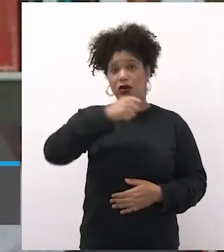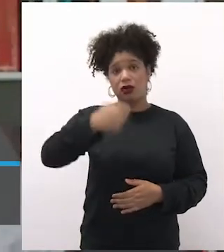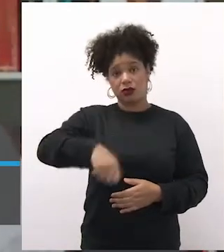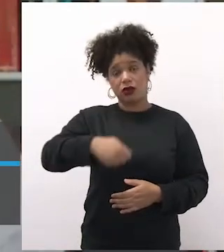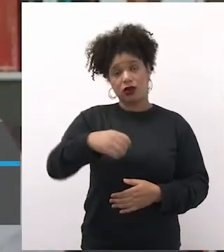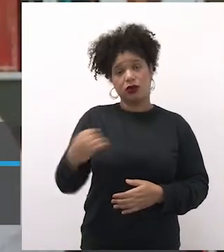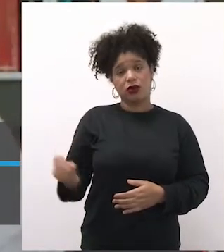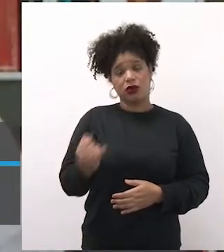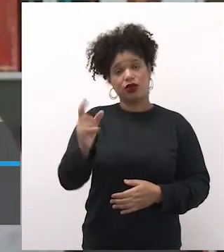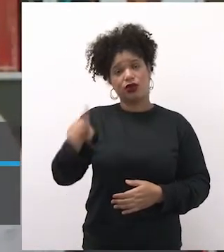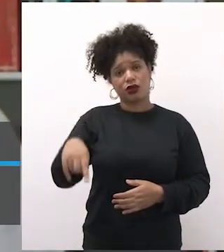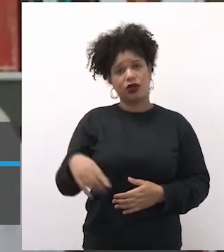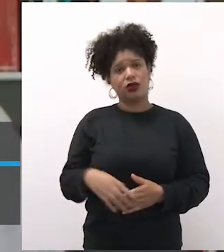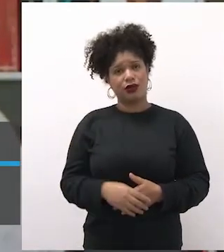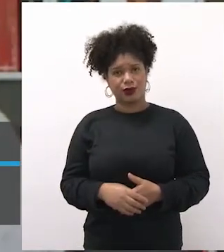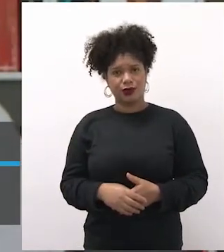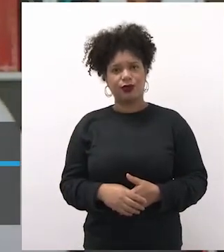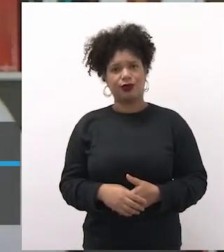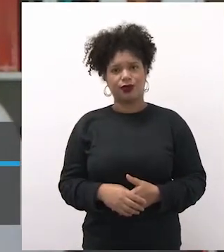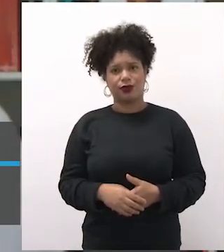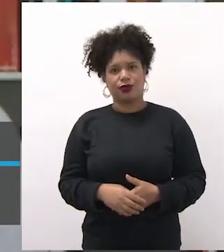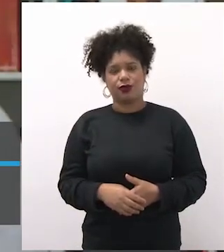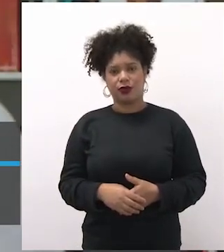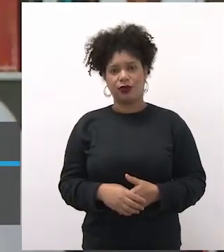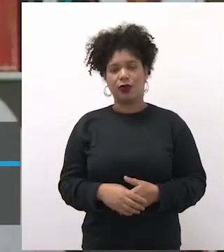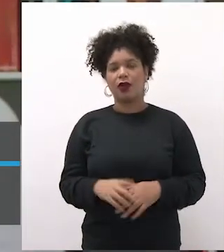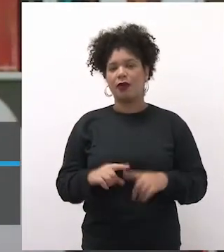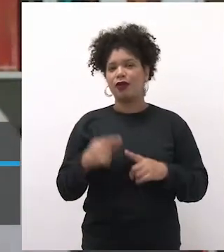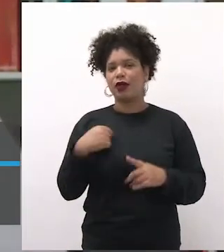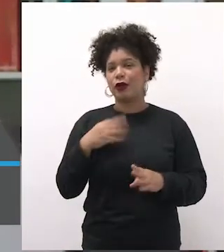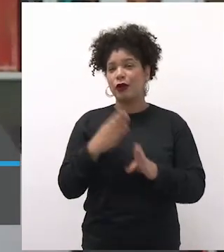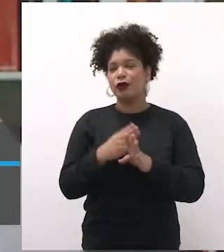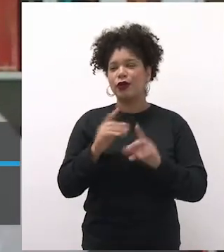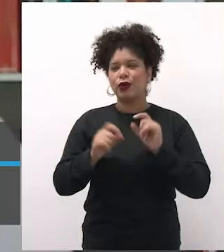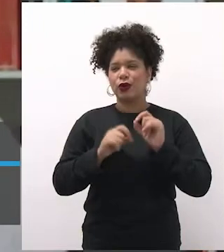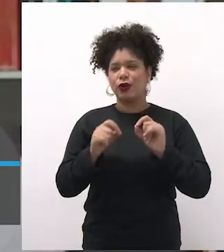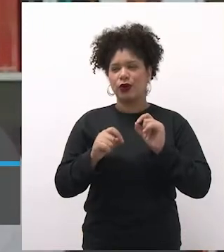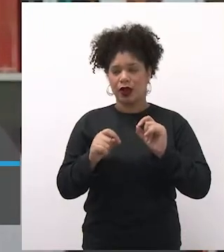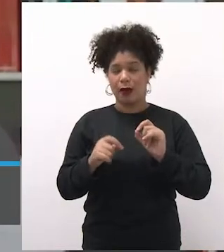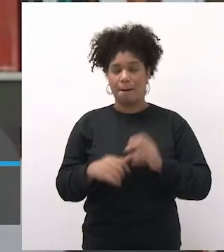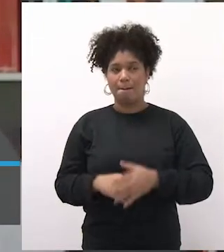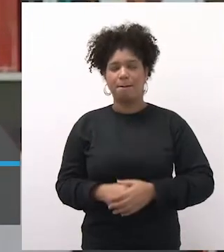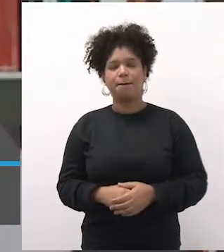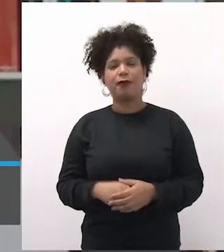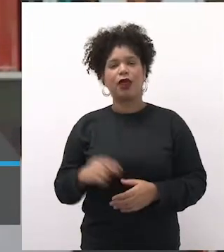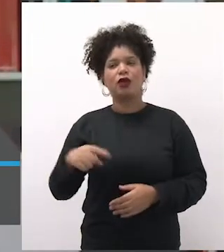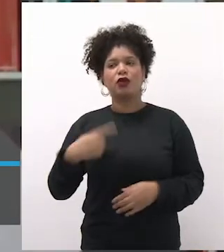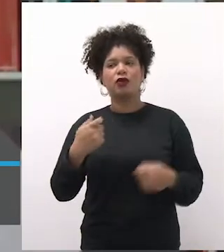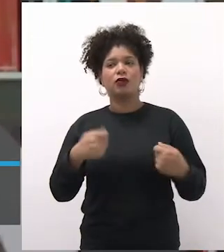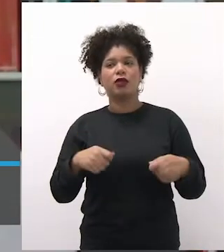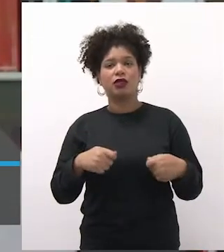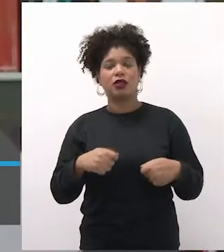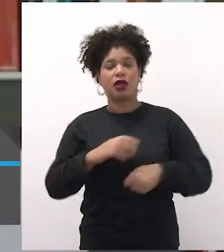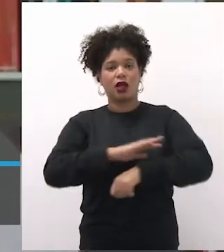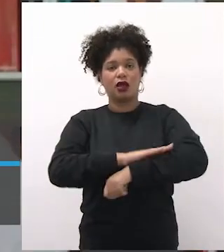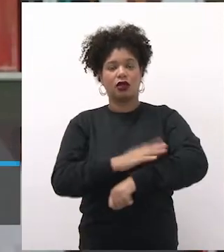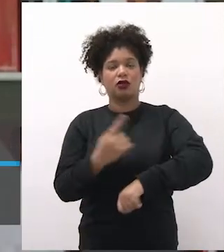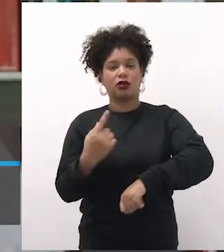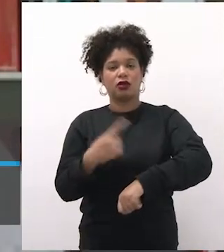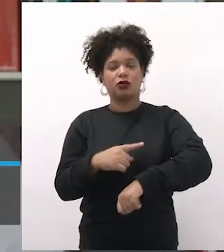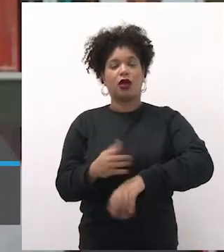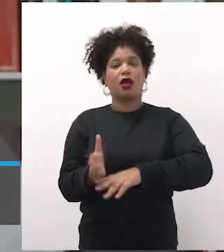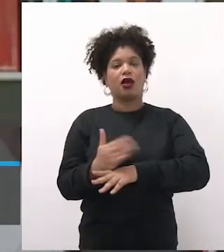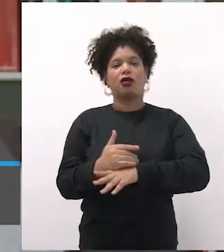possibilidade. Então, eu descobri que a gente precisa, para ser antirracista, você precisa se informar. Primeiro